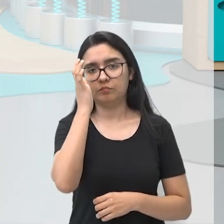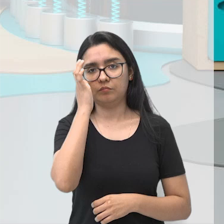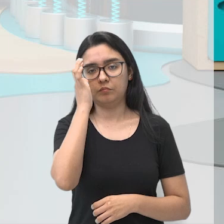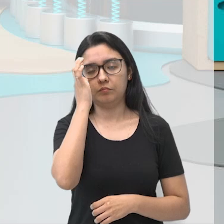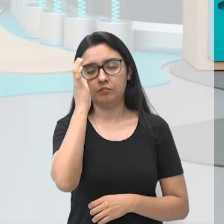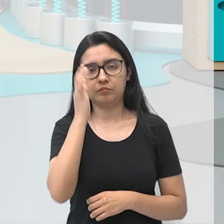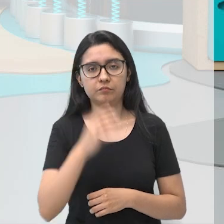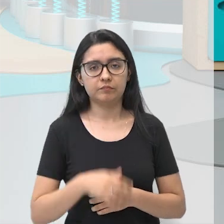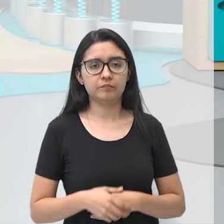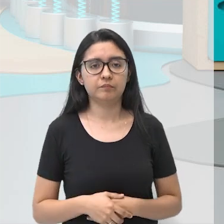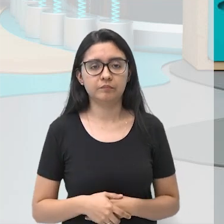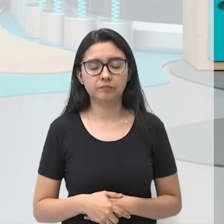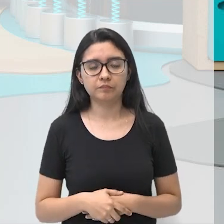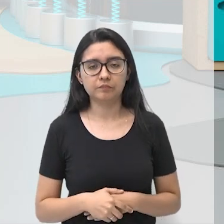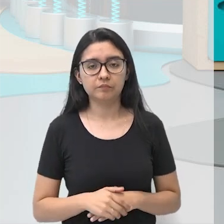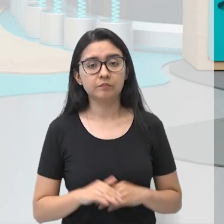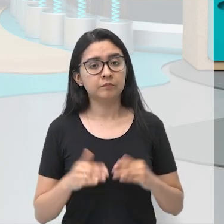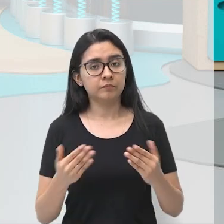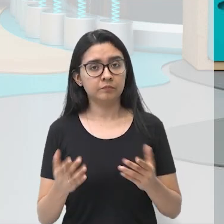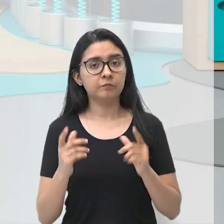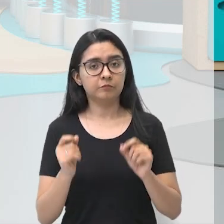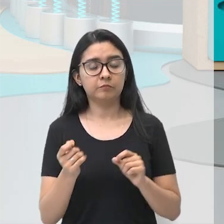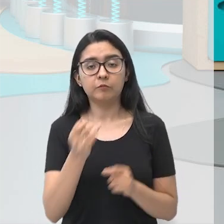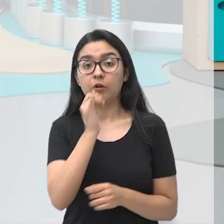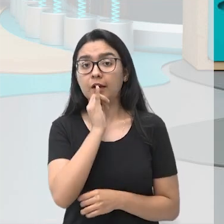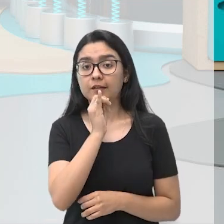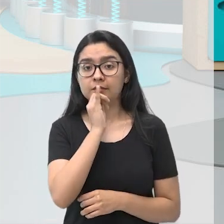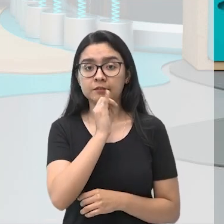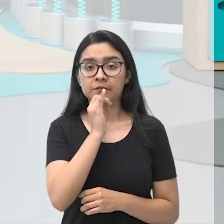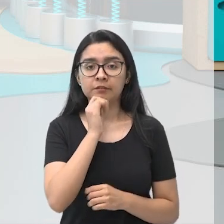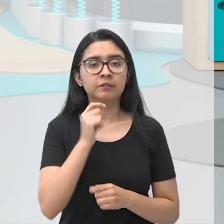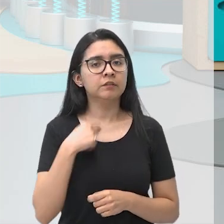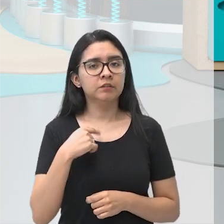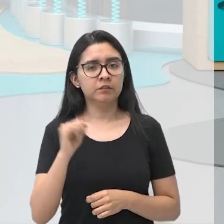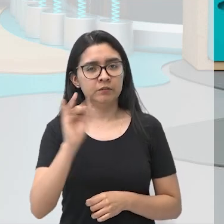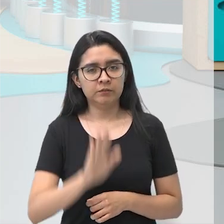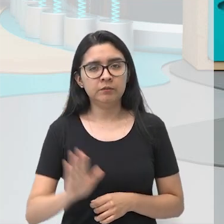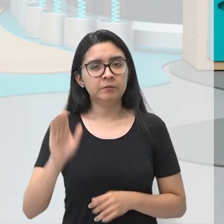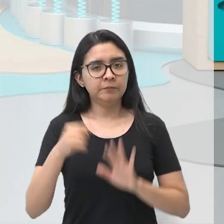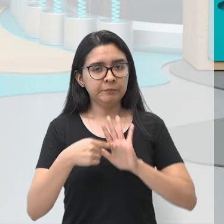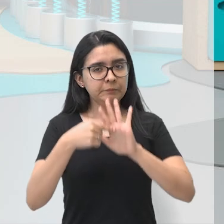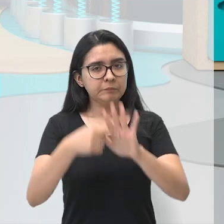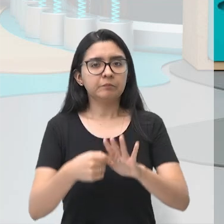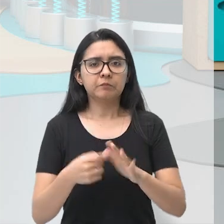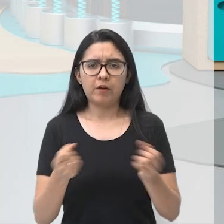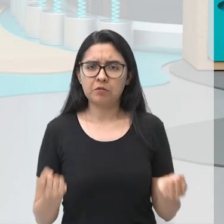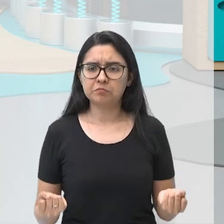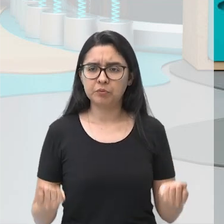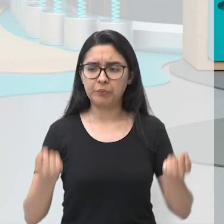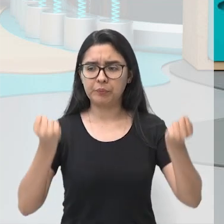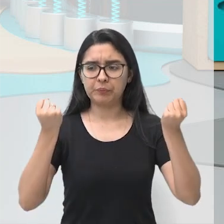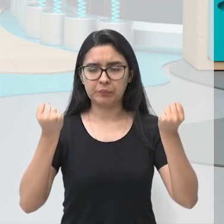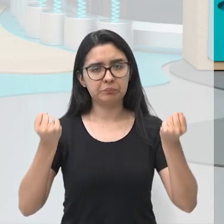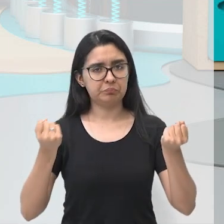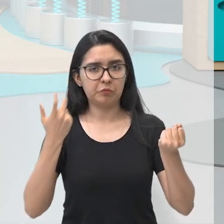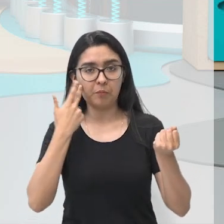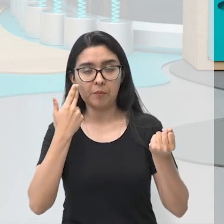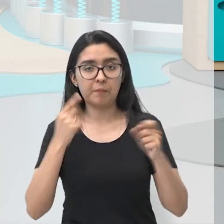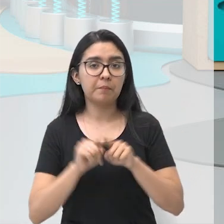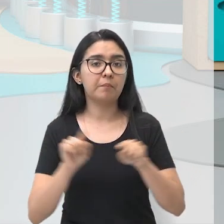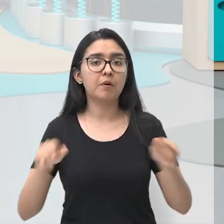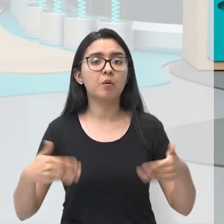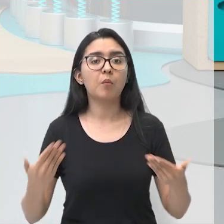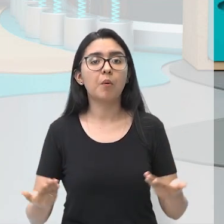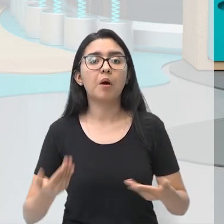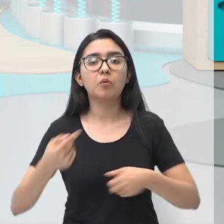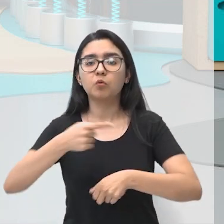mais longa. Eu vou conseguir, como por exemplo lá na imagem, levantar o peso, né? Mas e aí? Quanto tempo será que